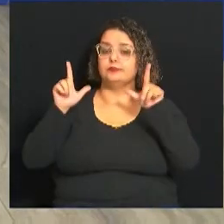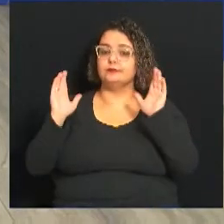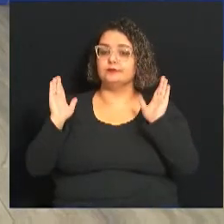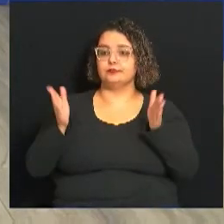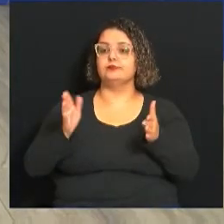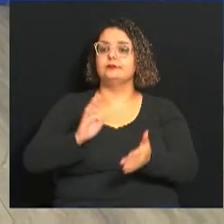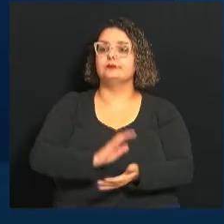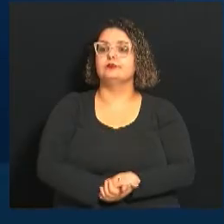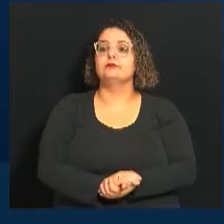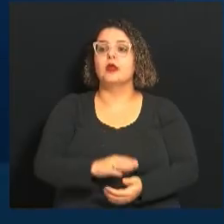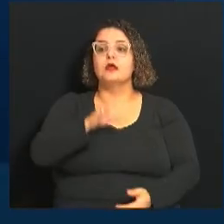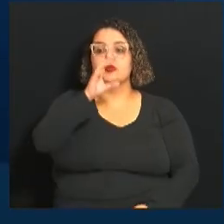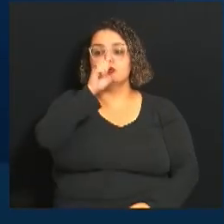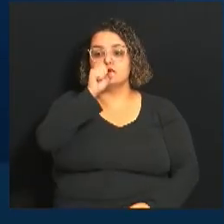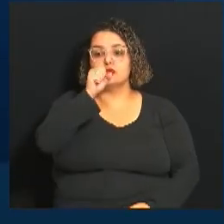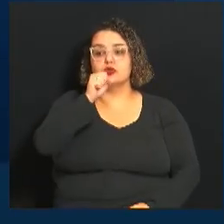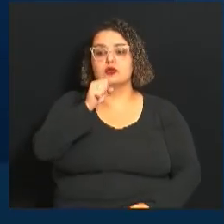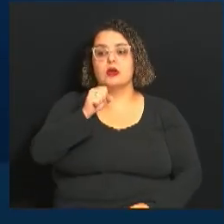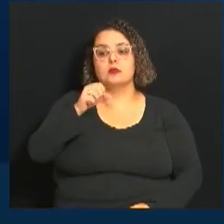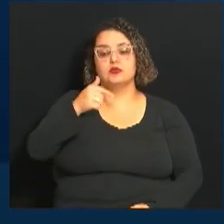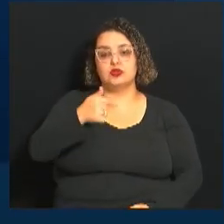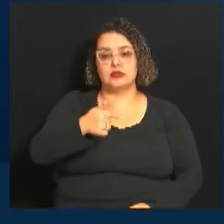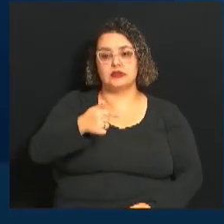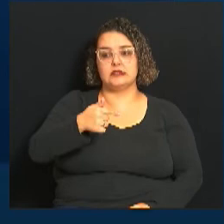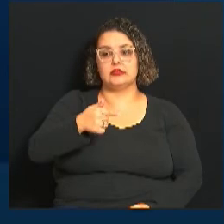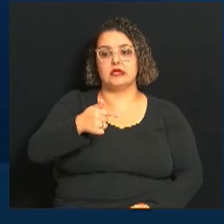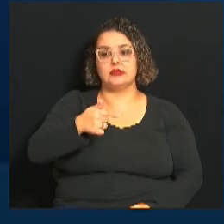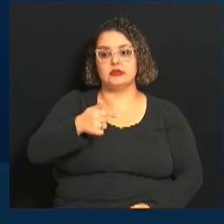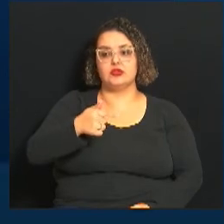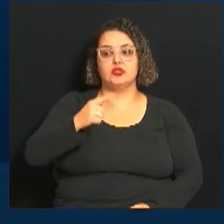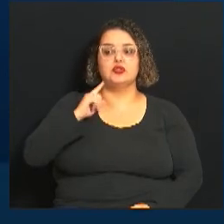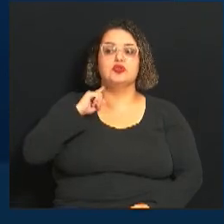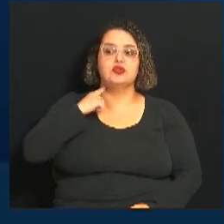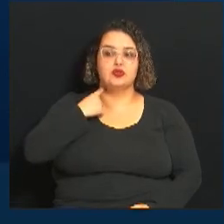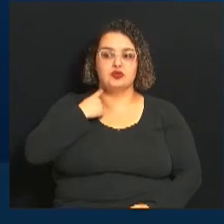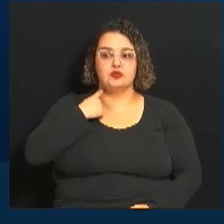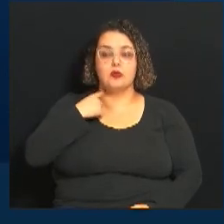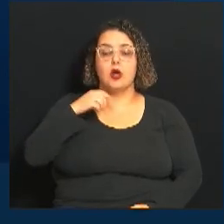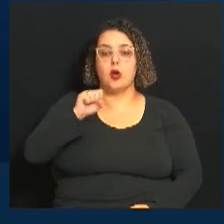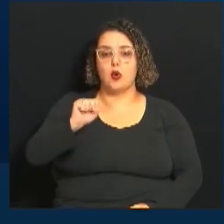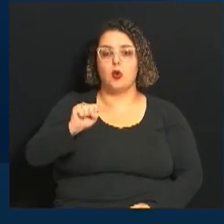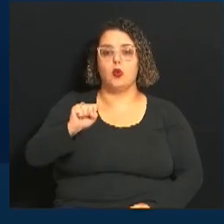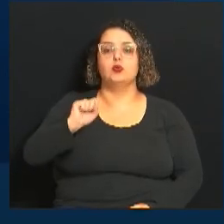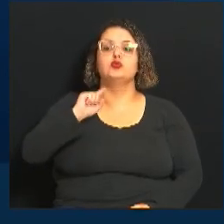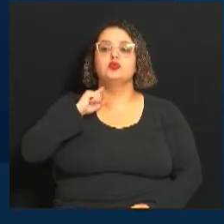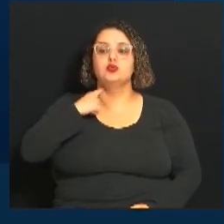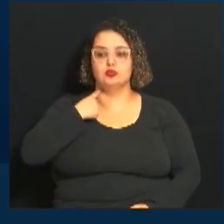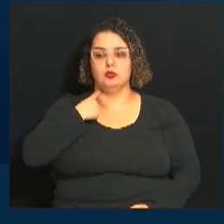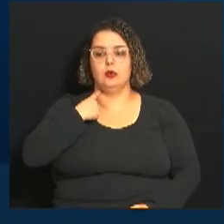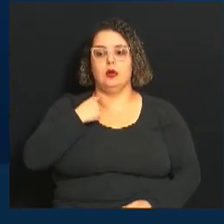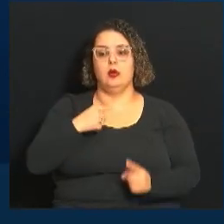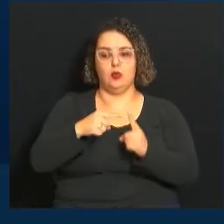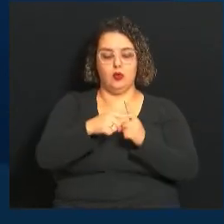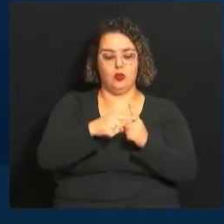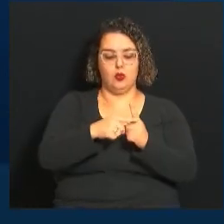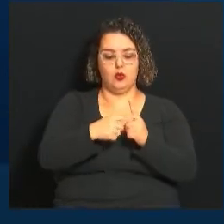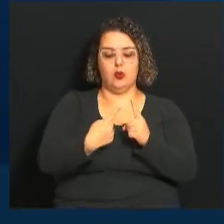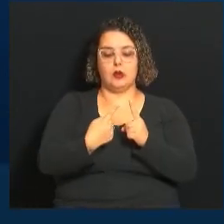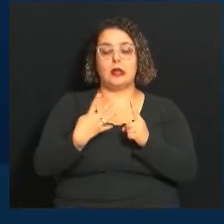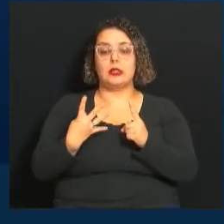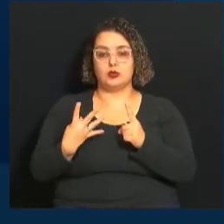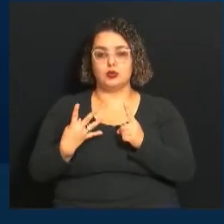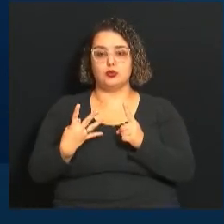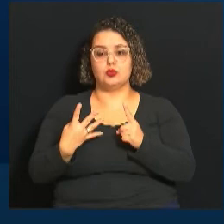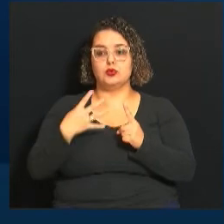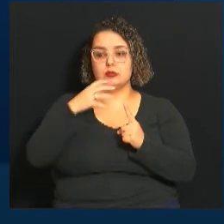só, no sábado, 7 de maio e também para o domingo, 8 de maio, mínima de 14 graus no